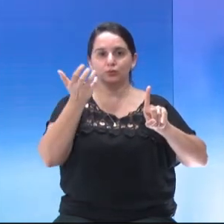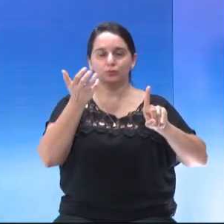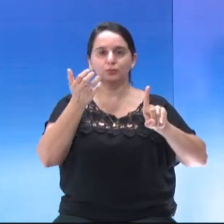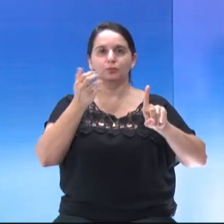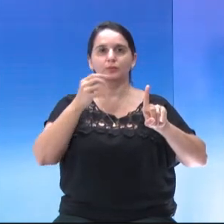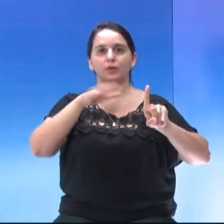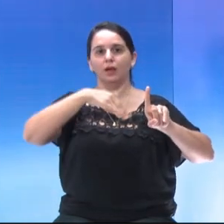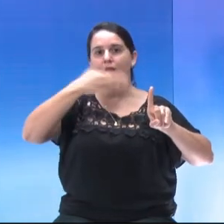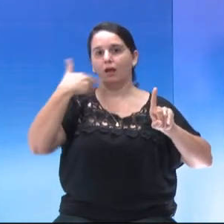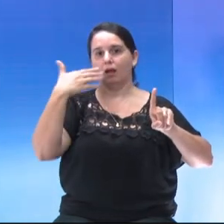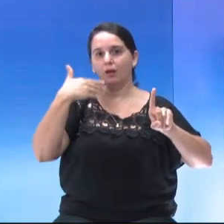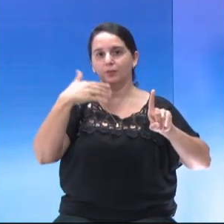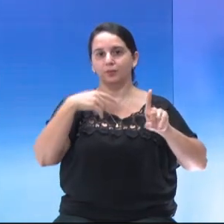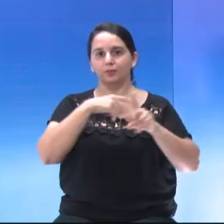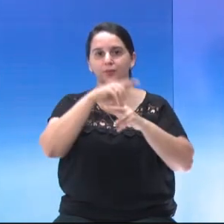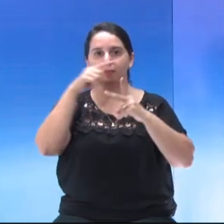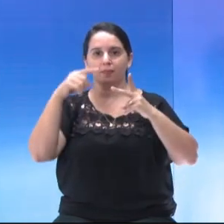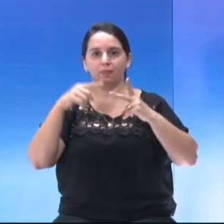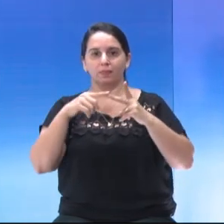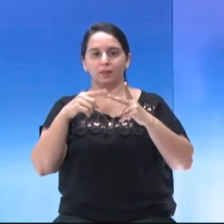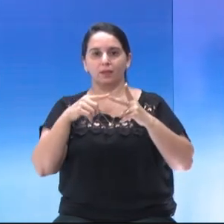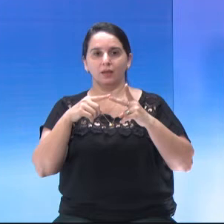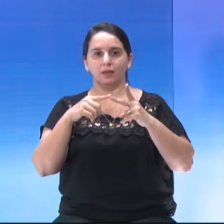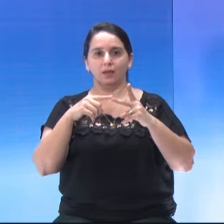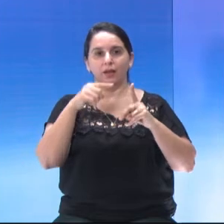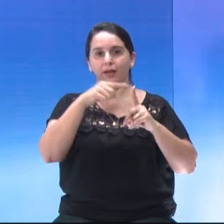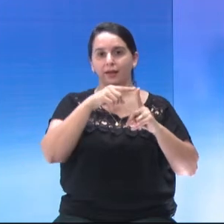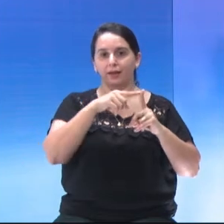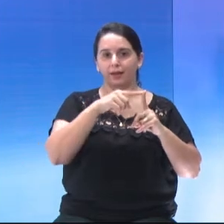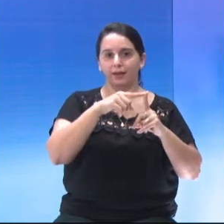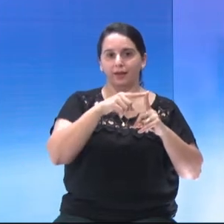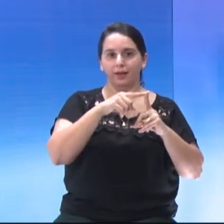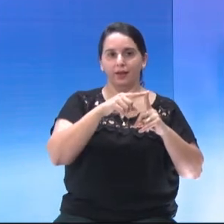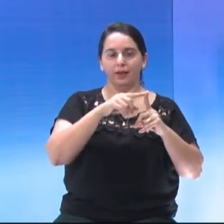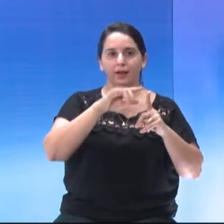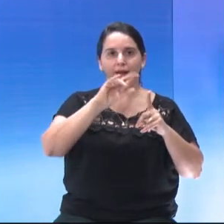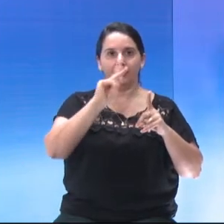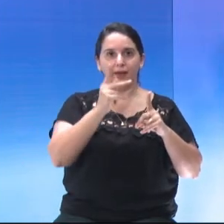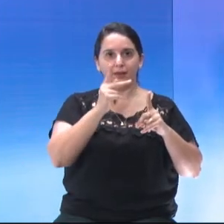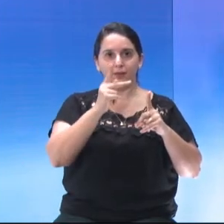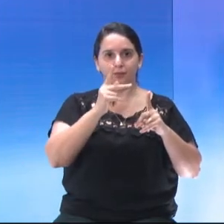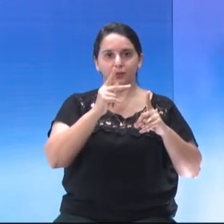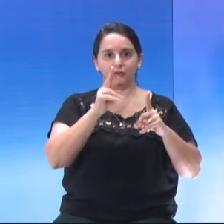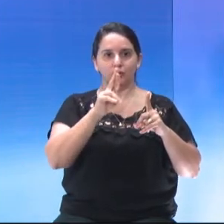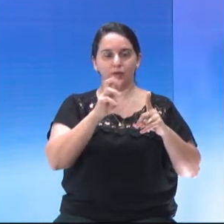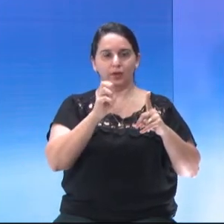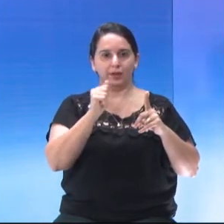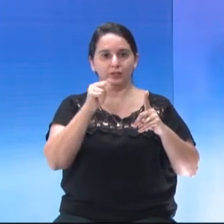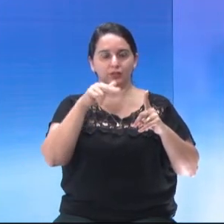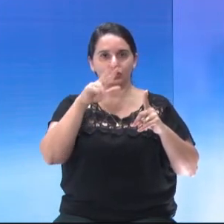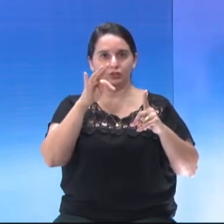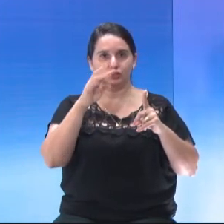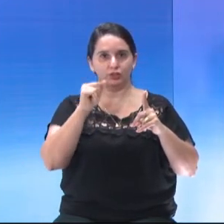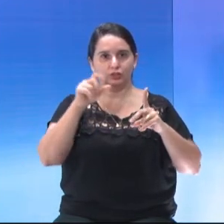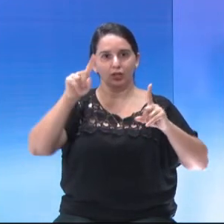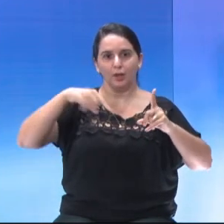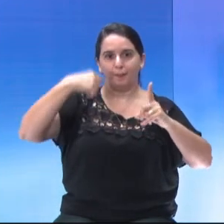temperatura ambiente. E, se tratando de entalpia, a entalpia do reagente é maior que a entalpia do